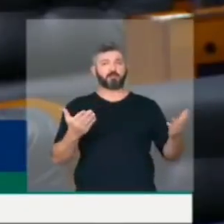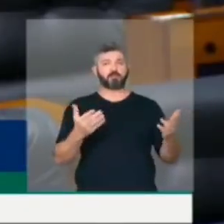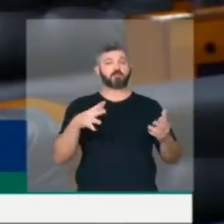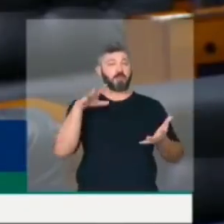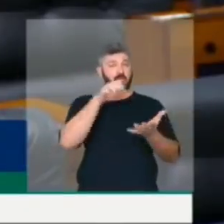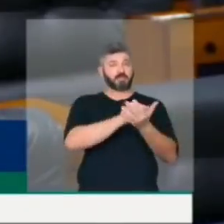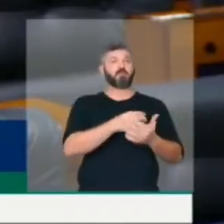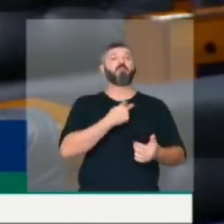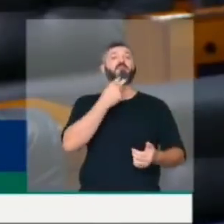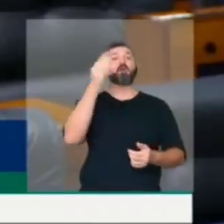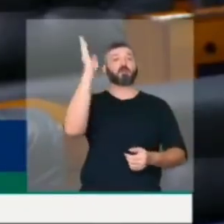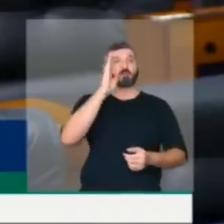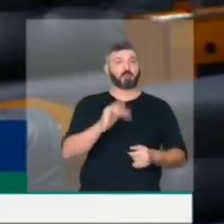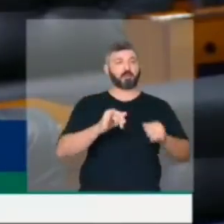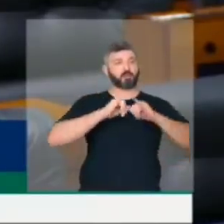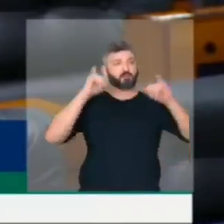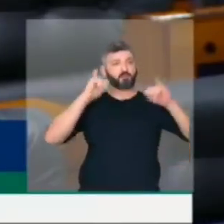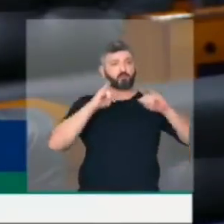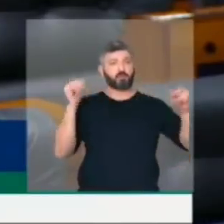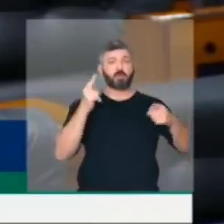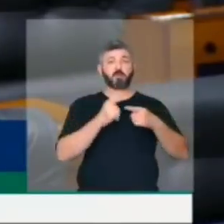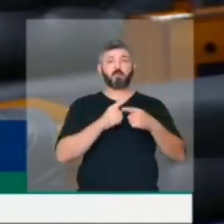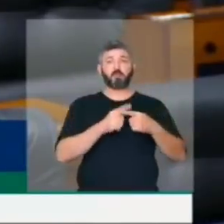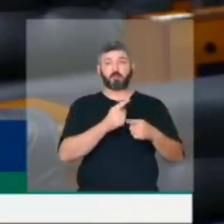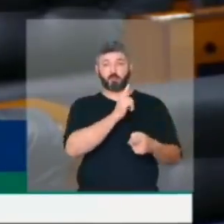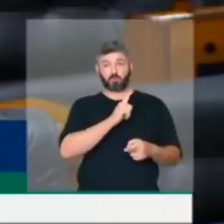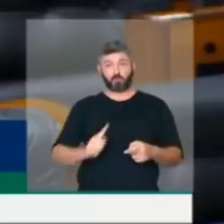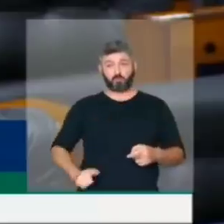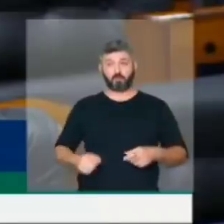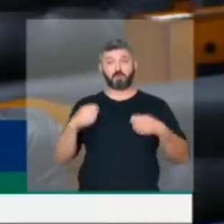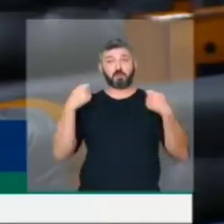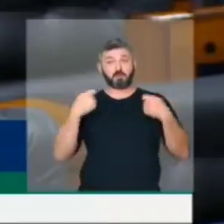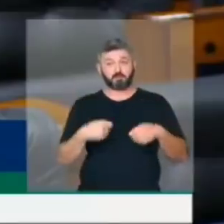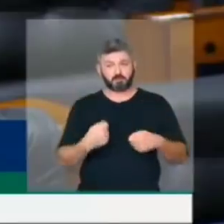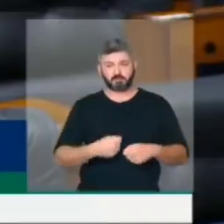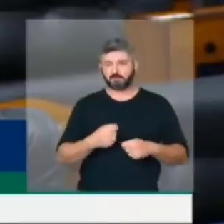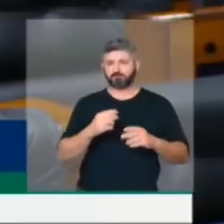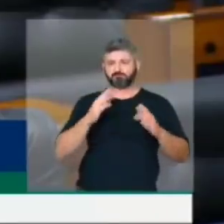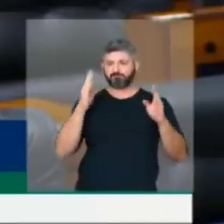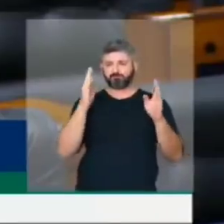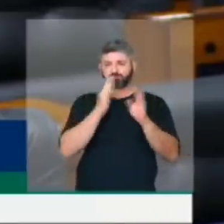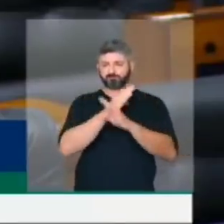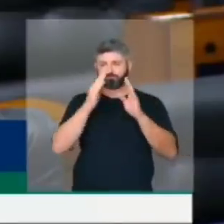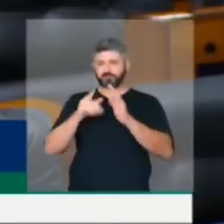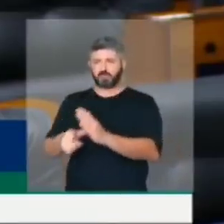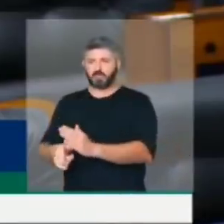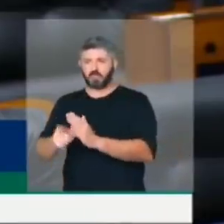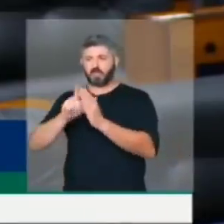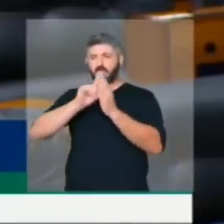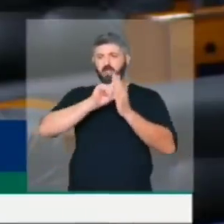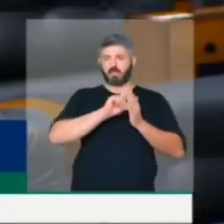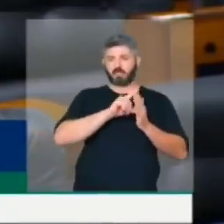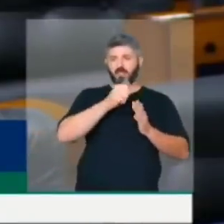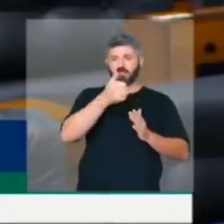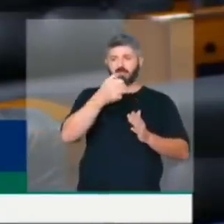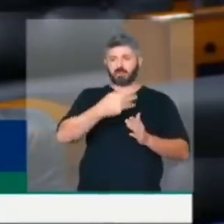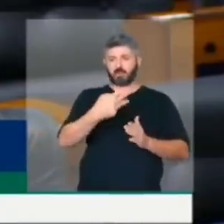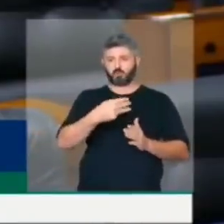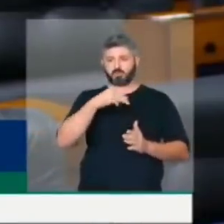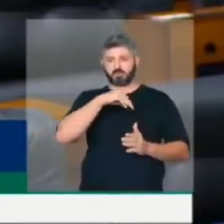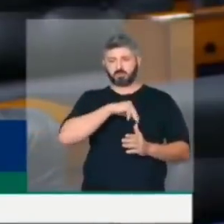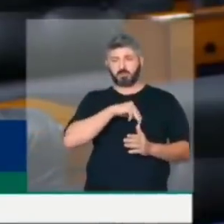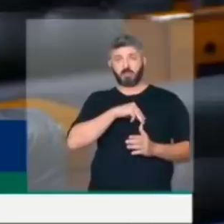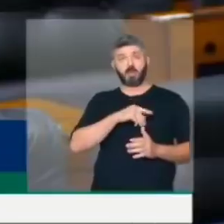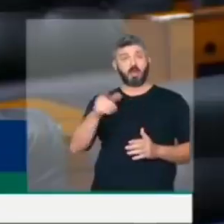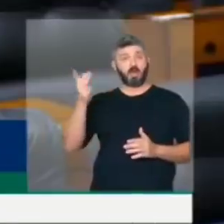na voz do Brasil, senhor presidente, para que o governo possa, de uma vez por todas, antecipar o 13º salário, como